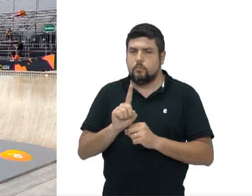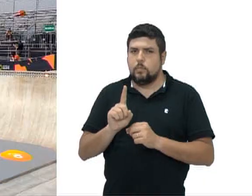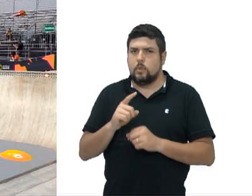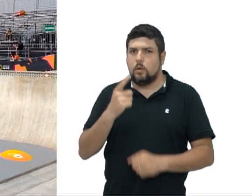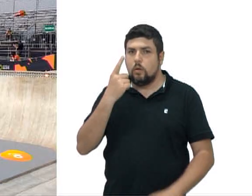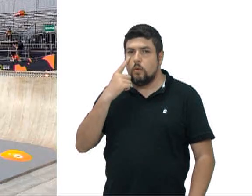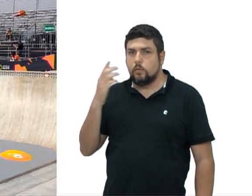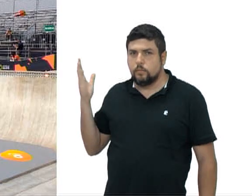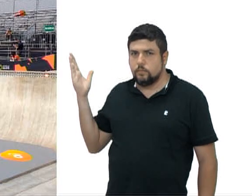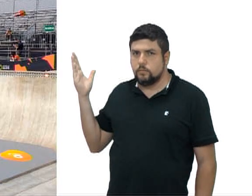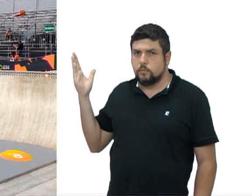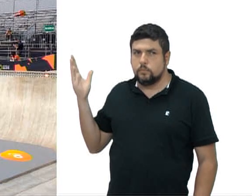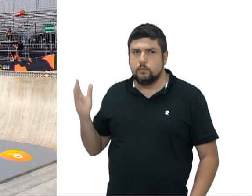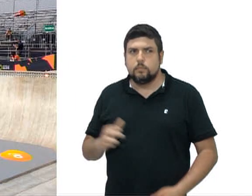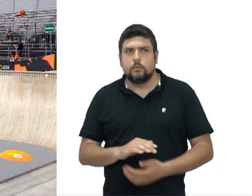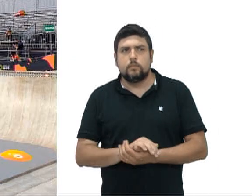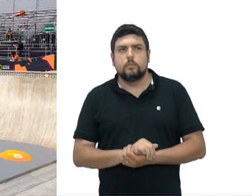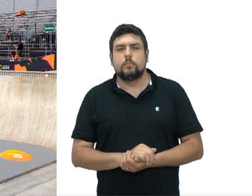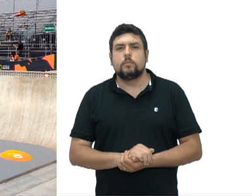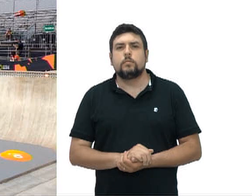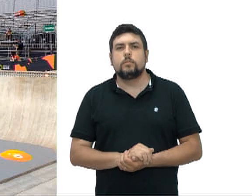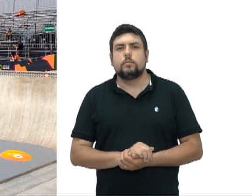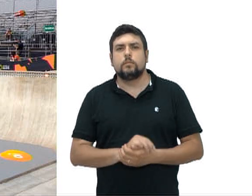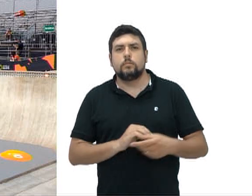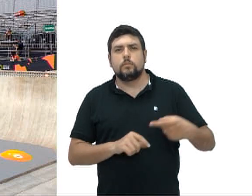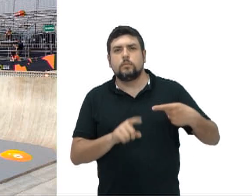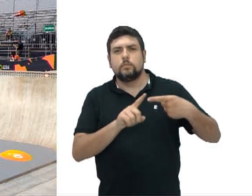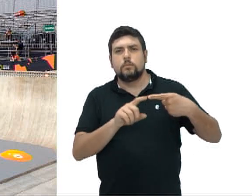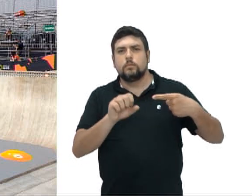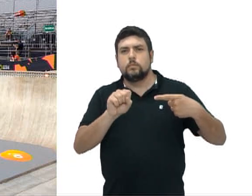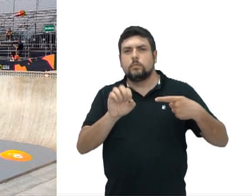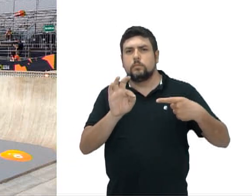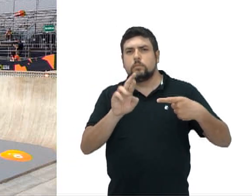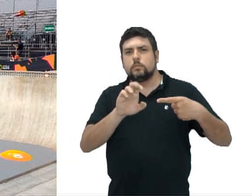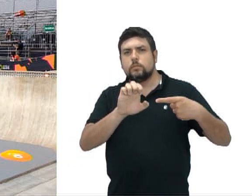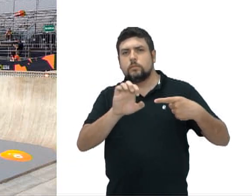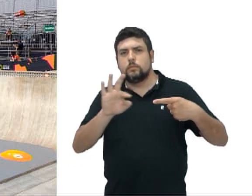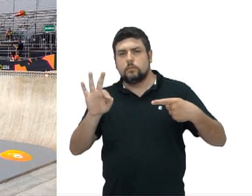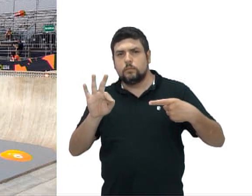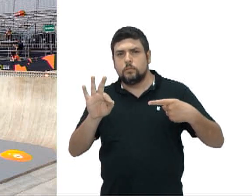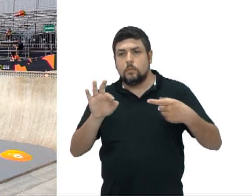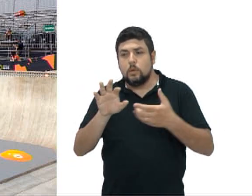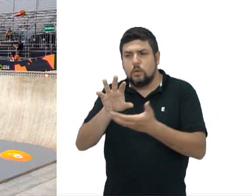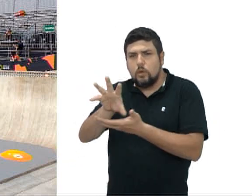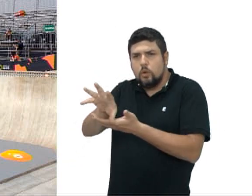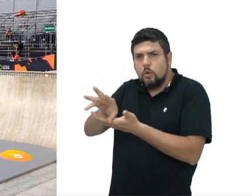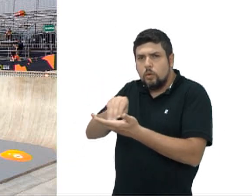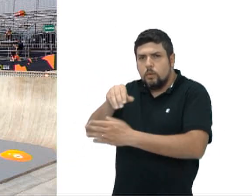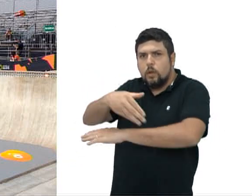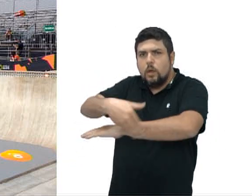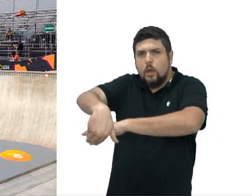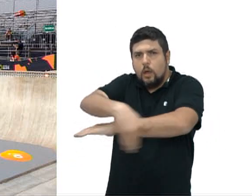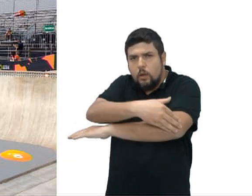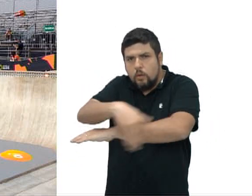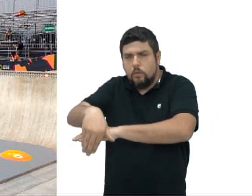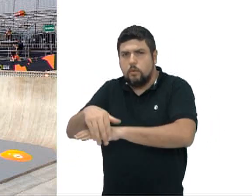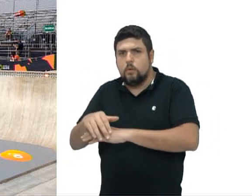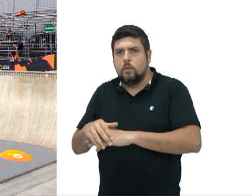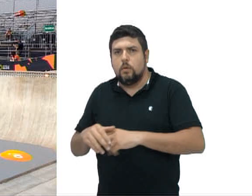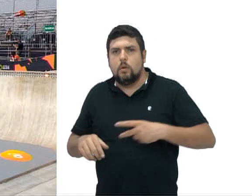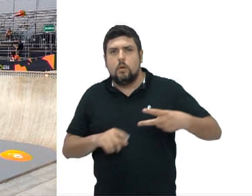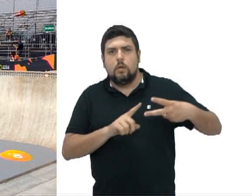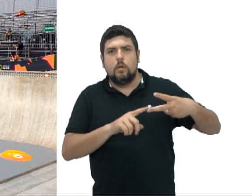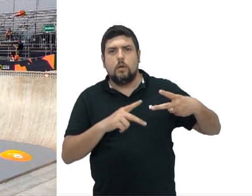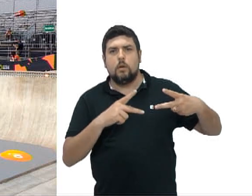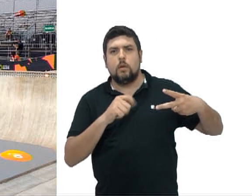street e o parque. O street a gente já falou antes. Então, o street é a pista que simula obstáculos de rua, escadarias, rampas e corrimões. Nas Olimpíadas